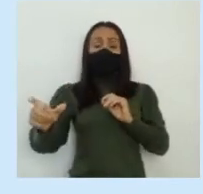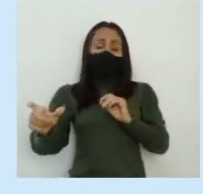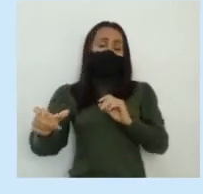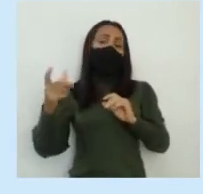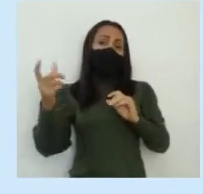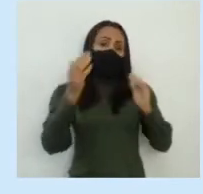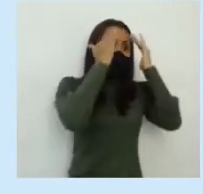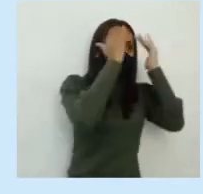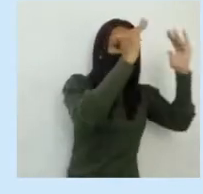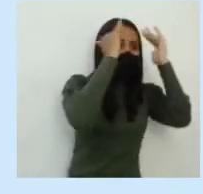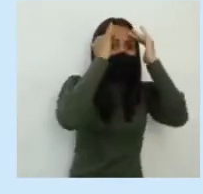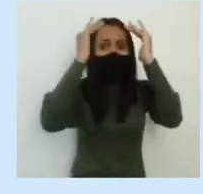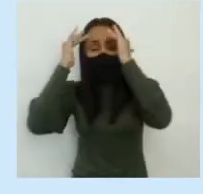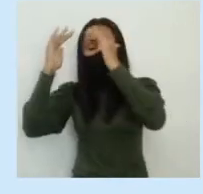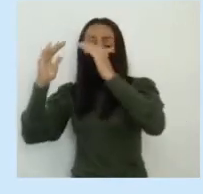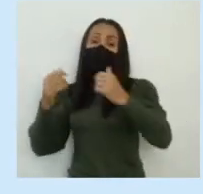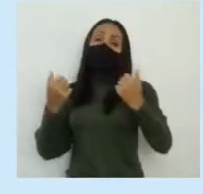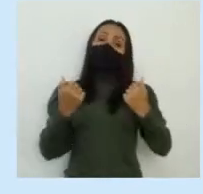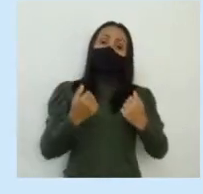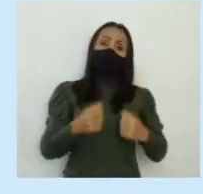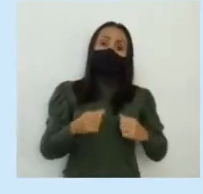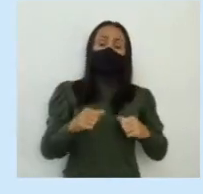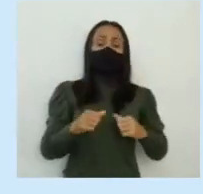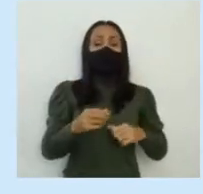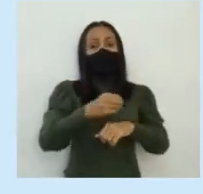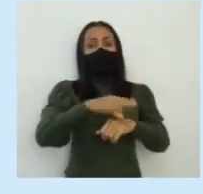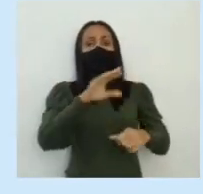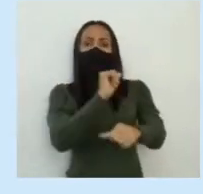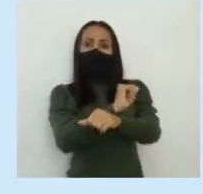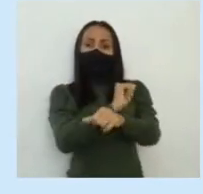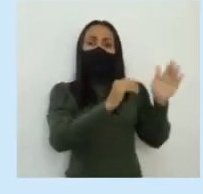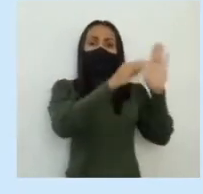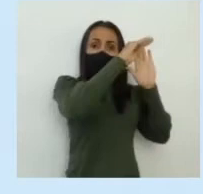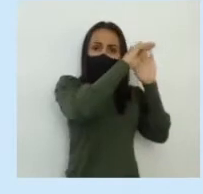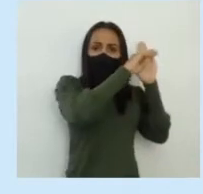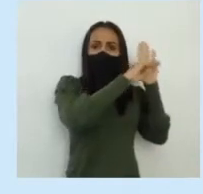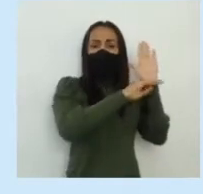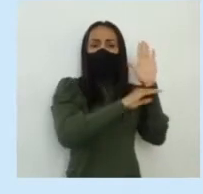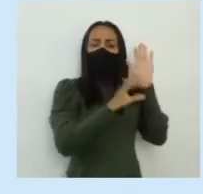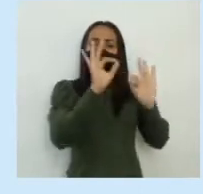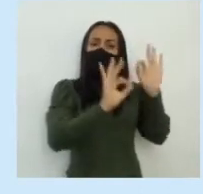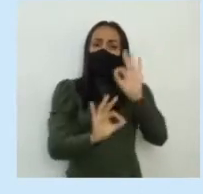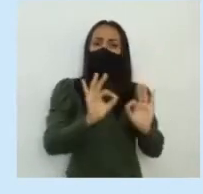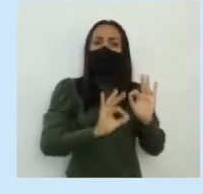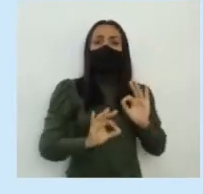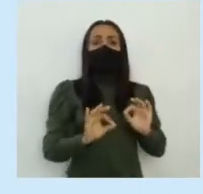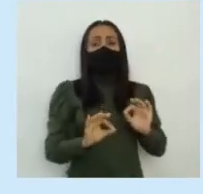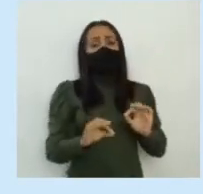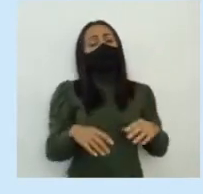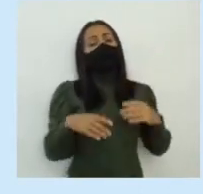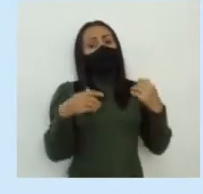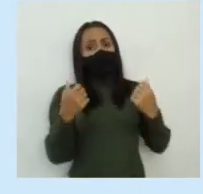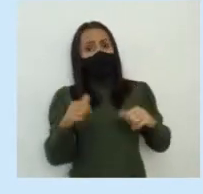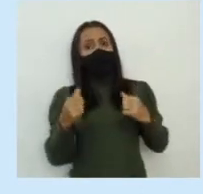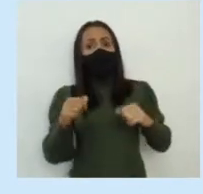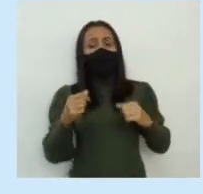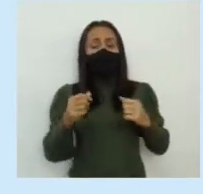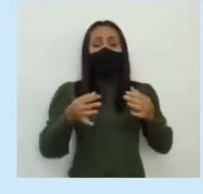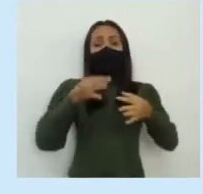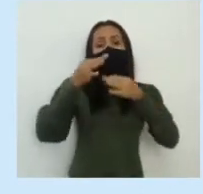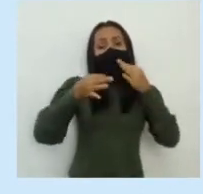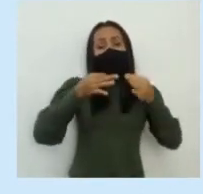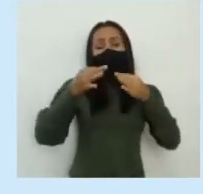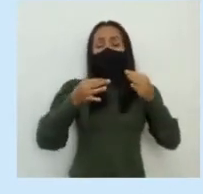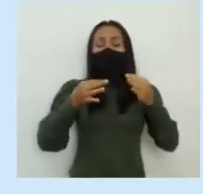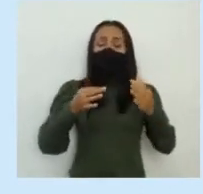pessoa precisa me mandar uma mensagem, parou para planejar aquela mensagem, ele tem algo a me passar. Então eu humildemente